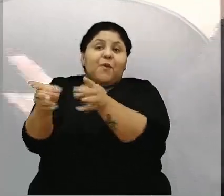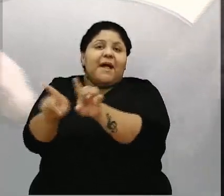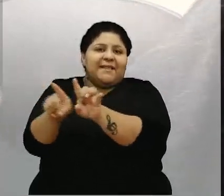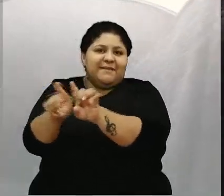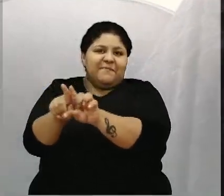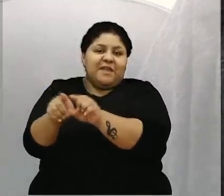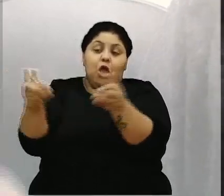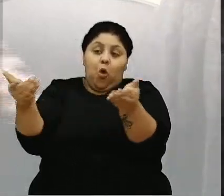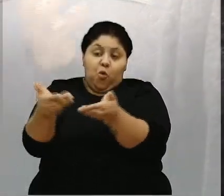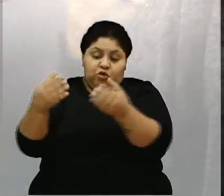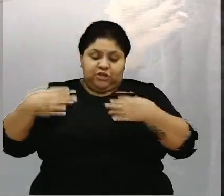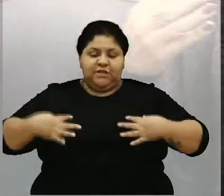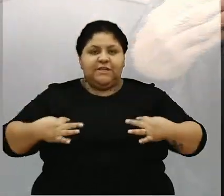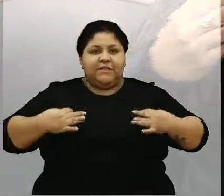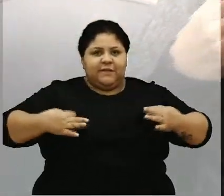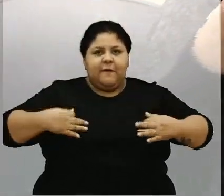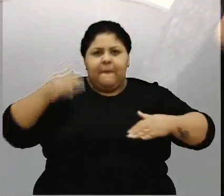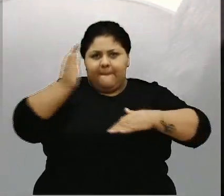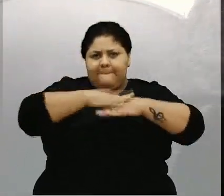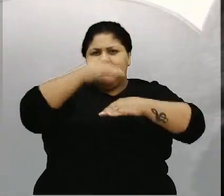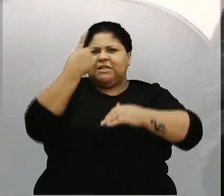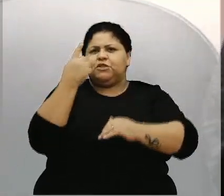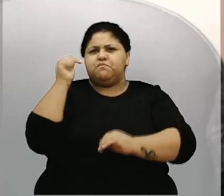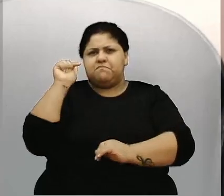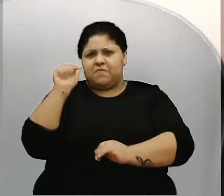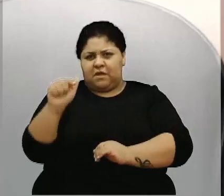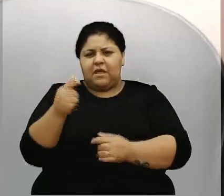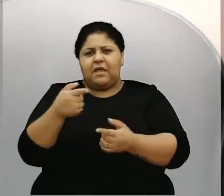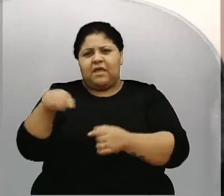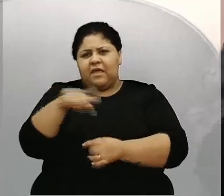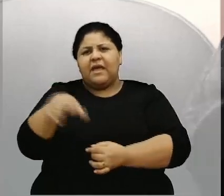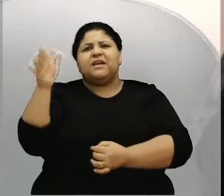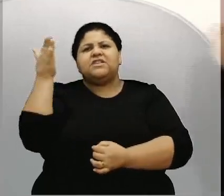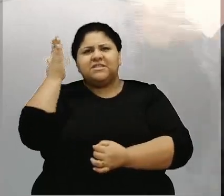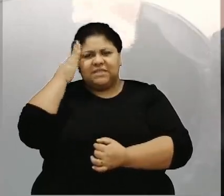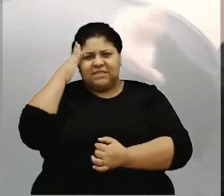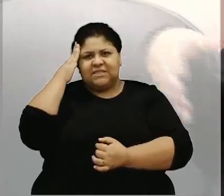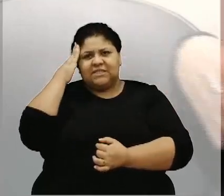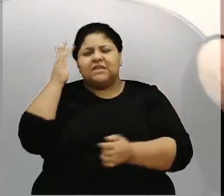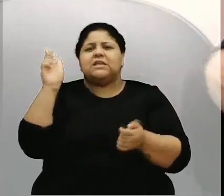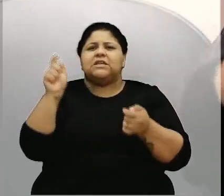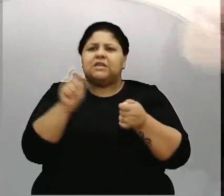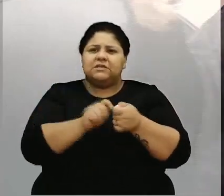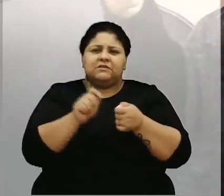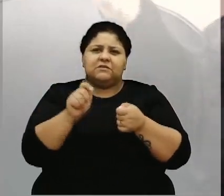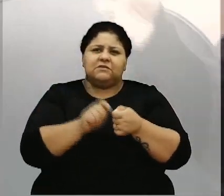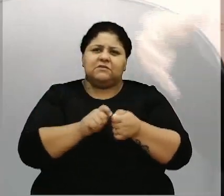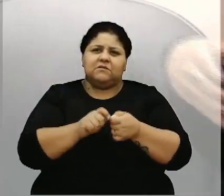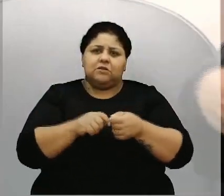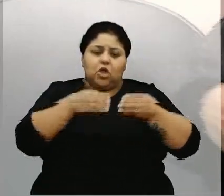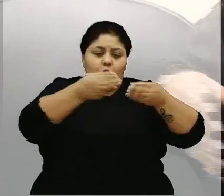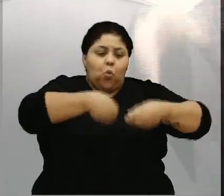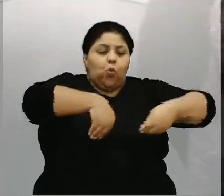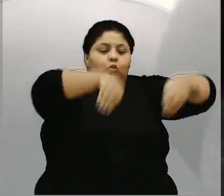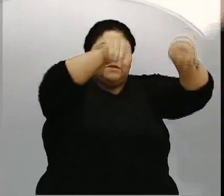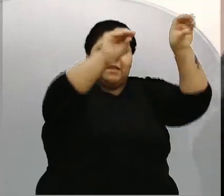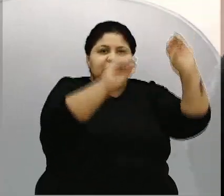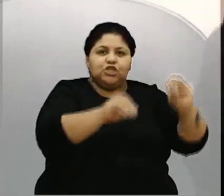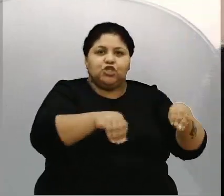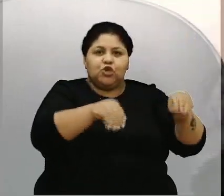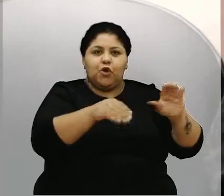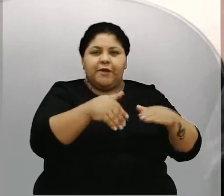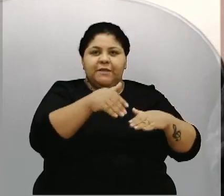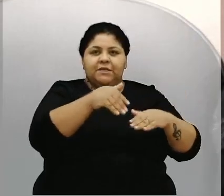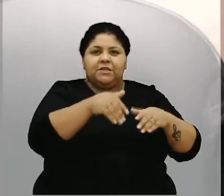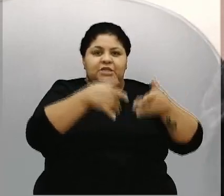essas peças, mais de 1.000 peças para a FAS, mas a gente sabe que também estão sendo feitos lá os lençóis, né, que já tem mais de 100